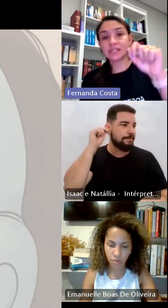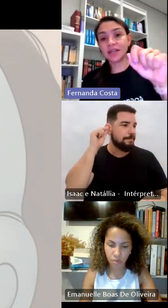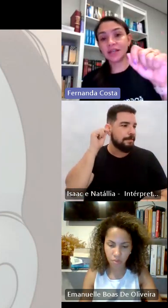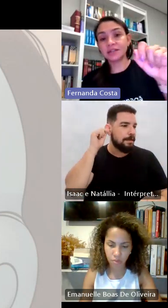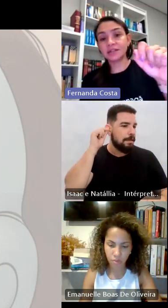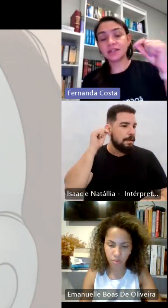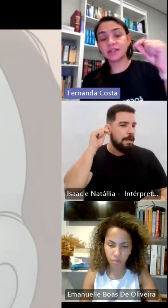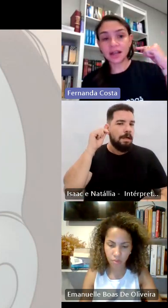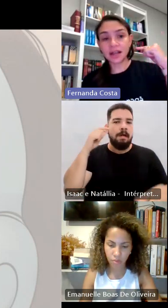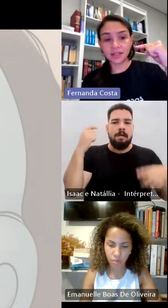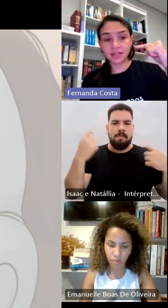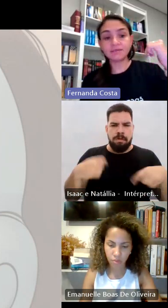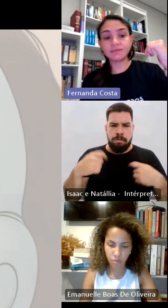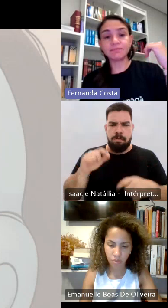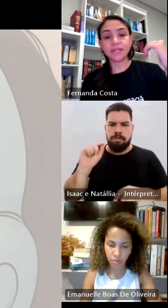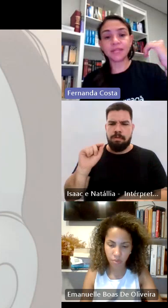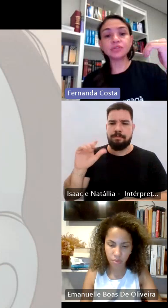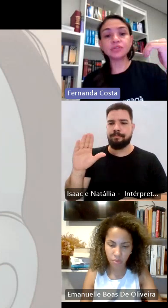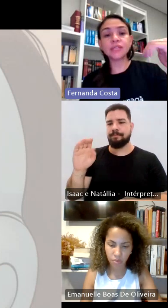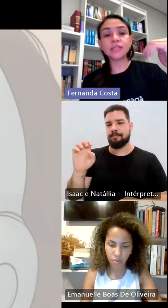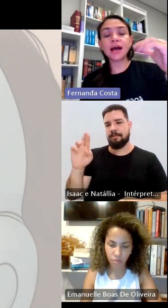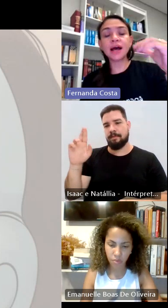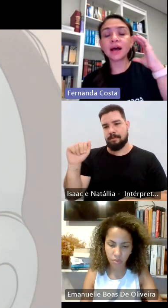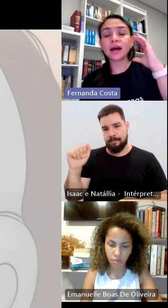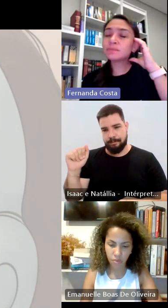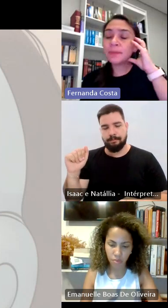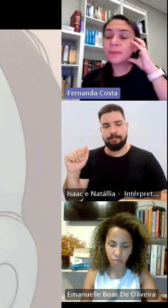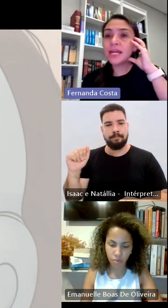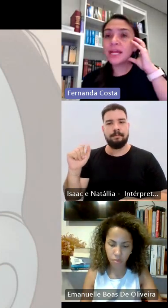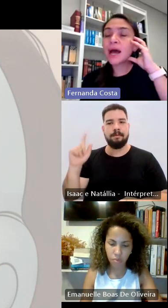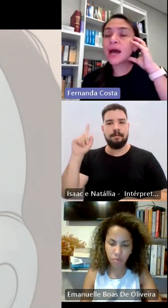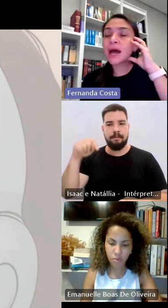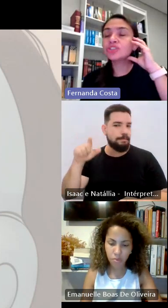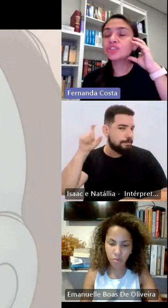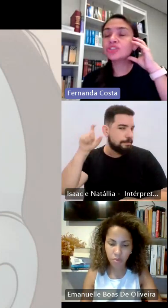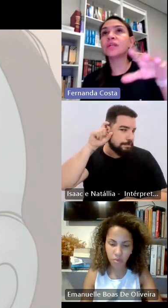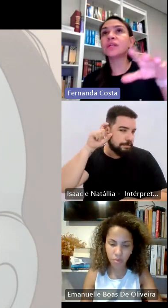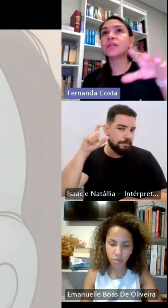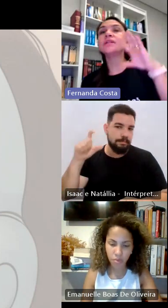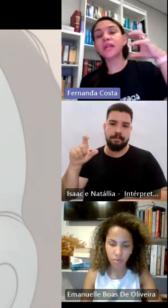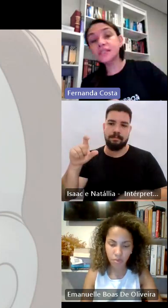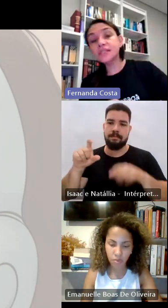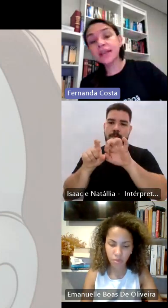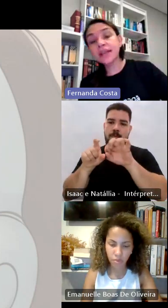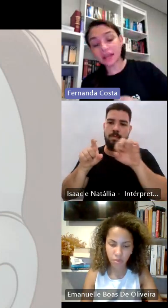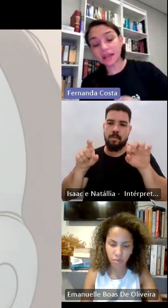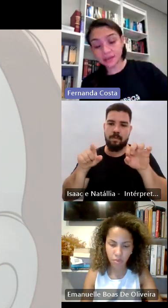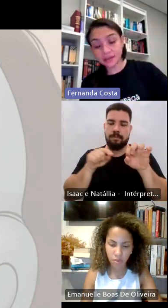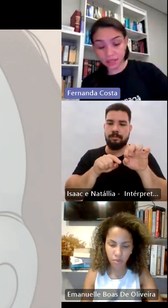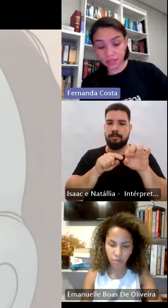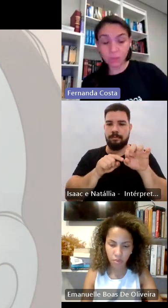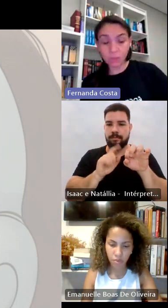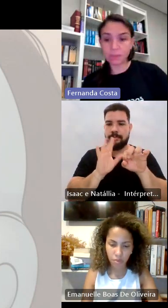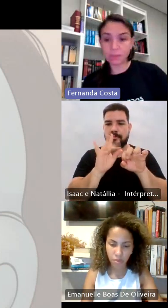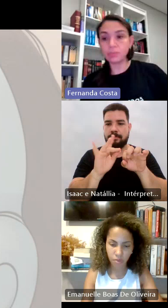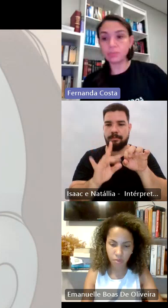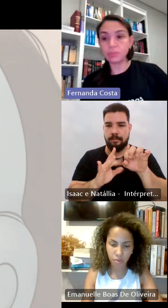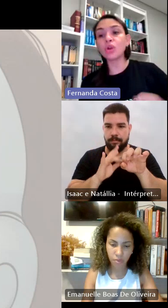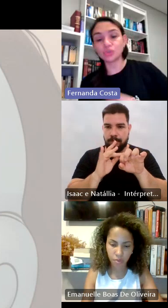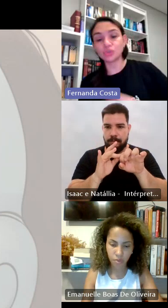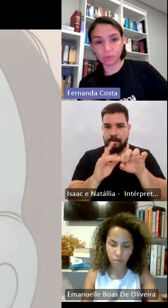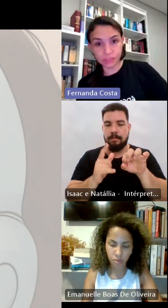a cera que está ali dentro da primeira parte da nossa orelha, da orelha externa. Ela tem um